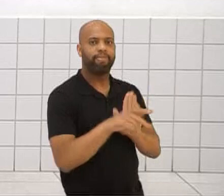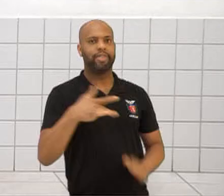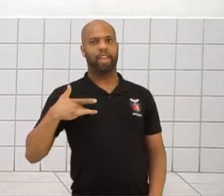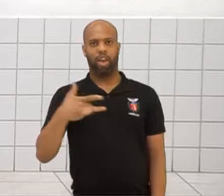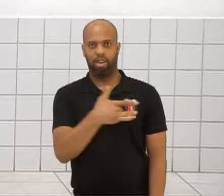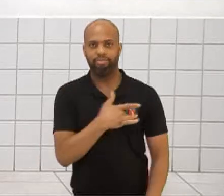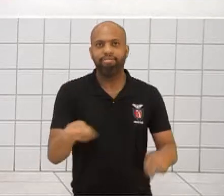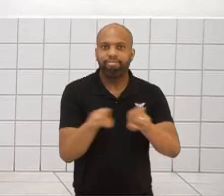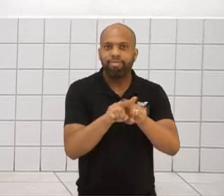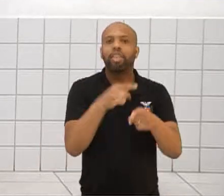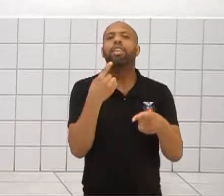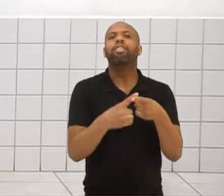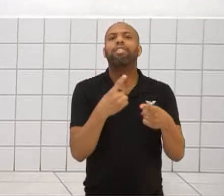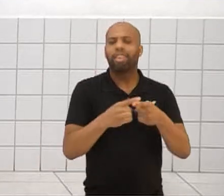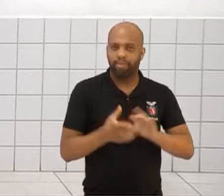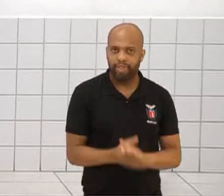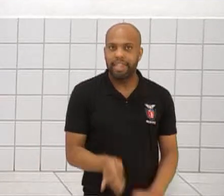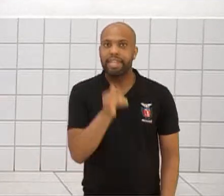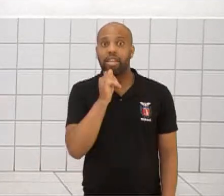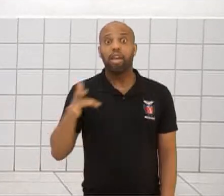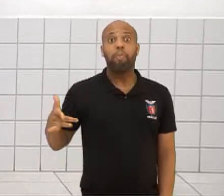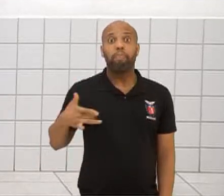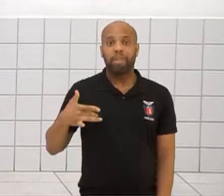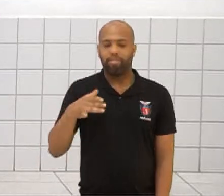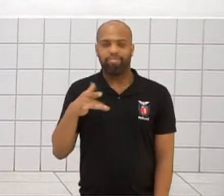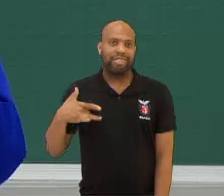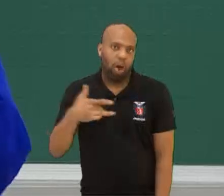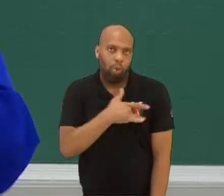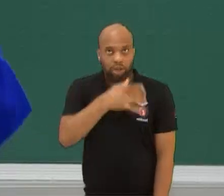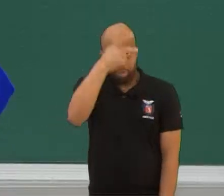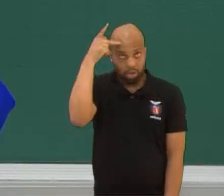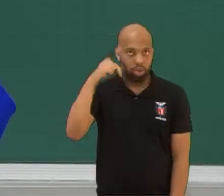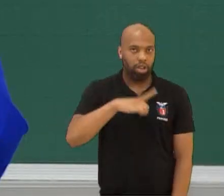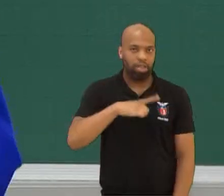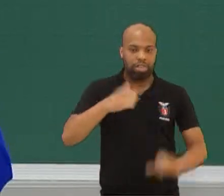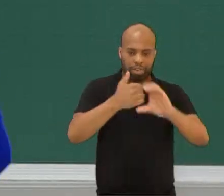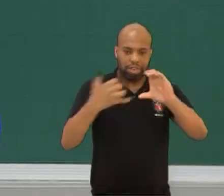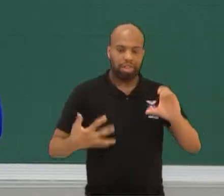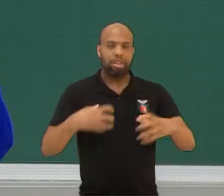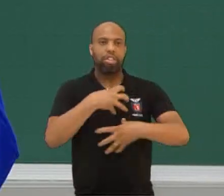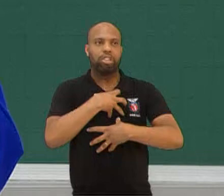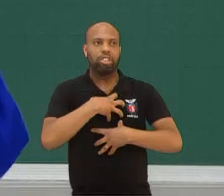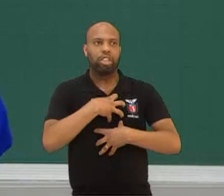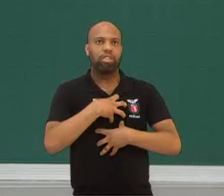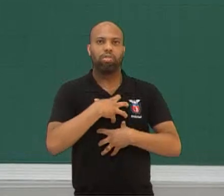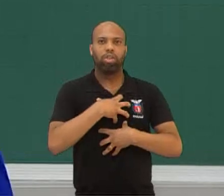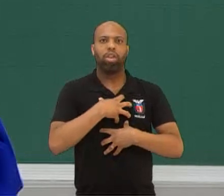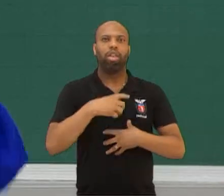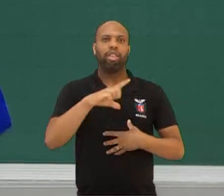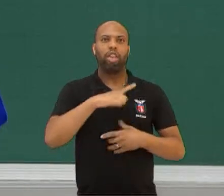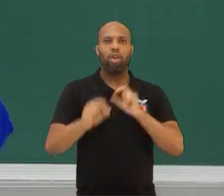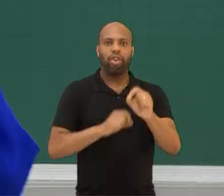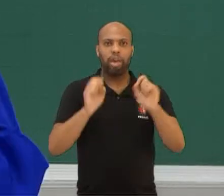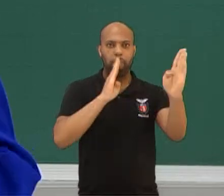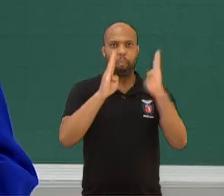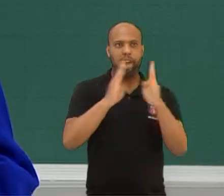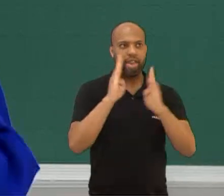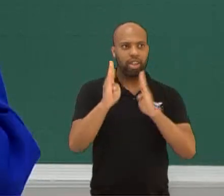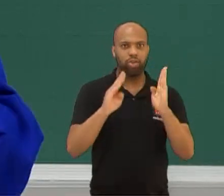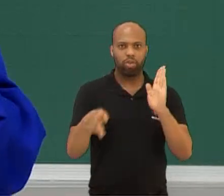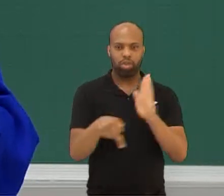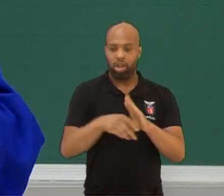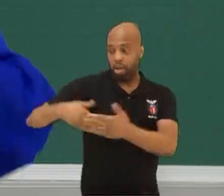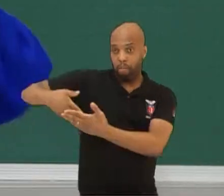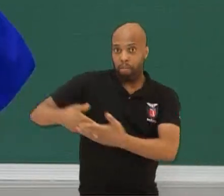saúde, que, logicamente, uma pessoa com a sua caracterização de saúde amplamente vista desde o período neonatal,